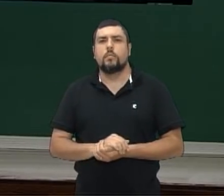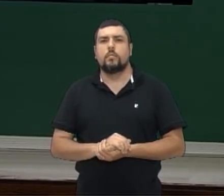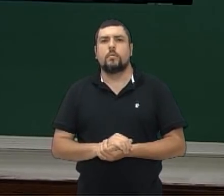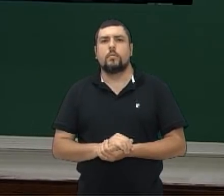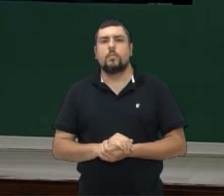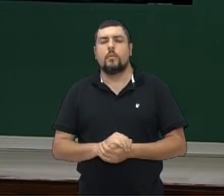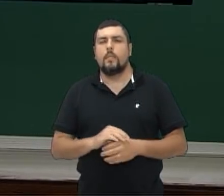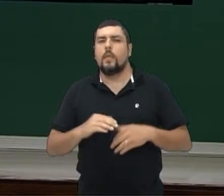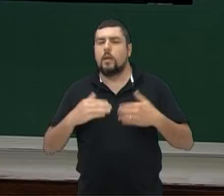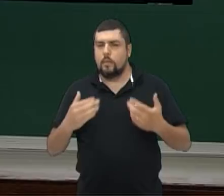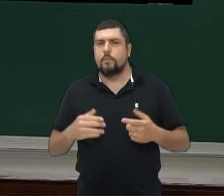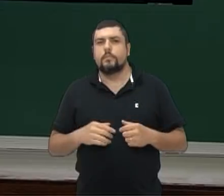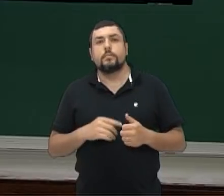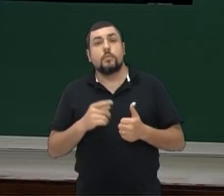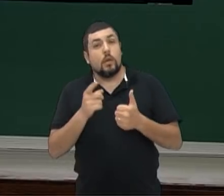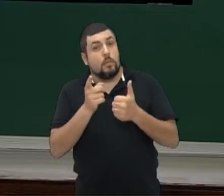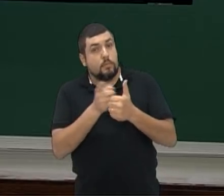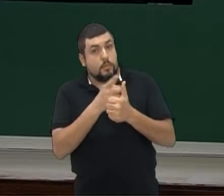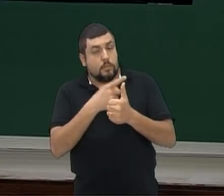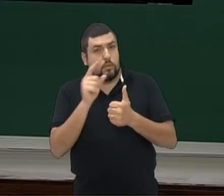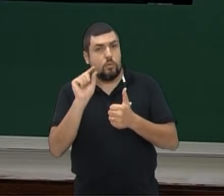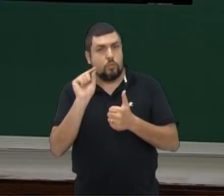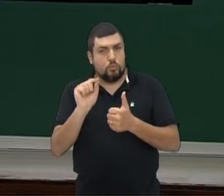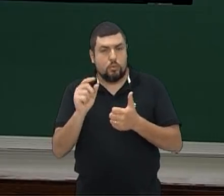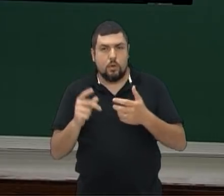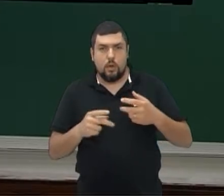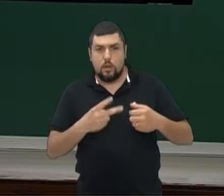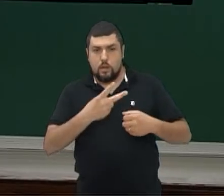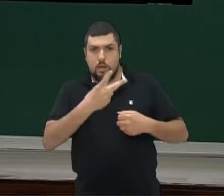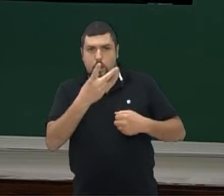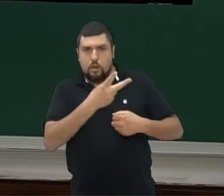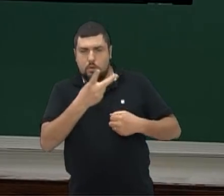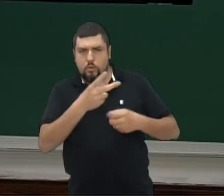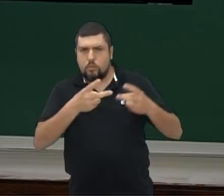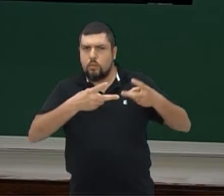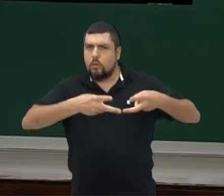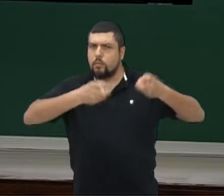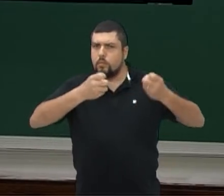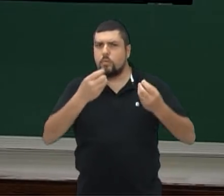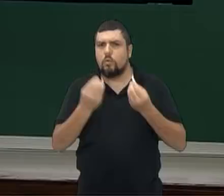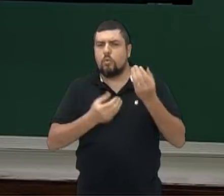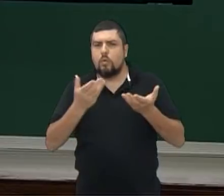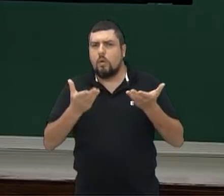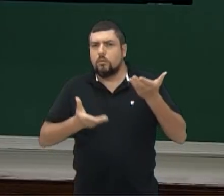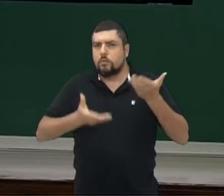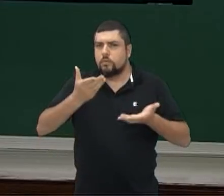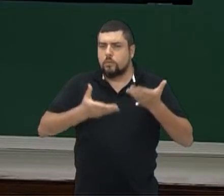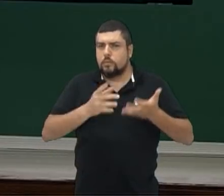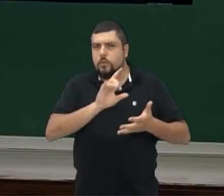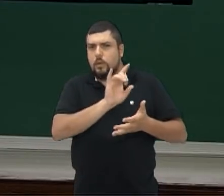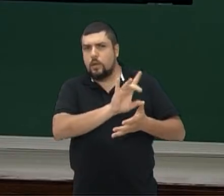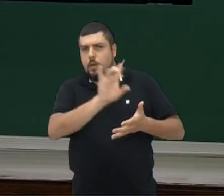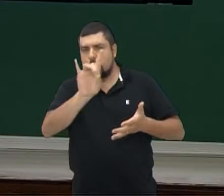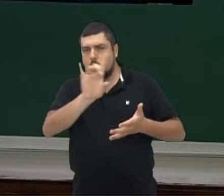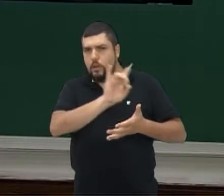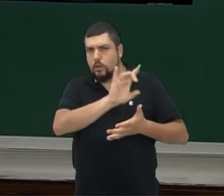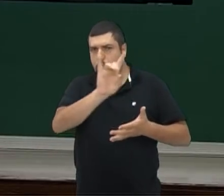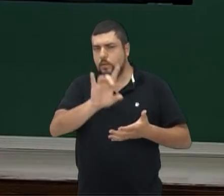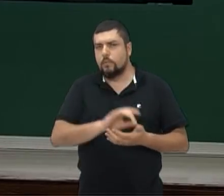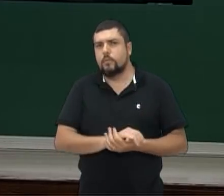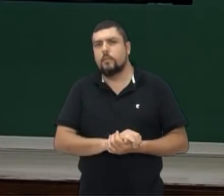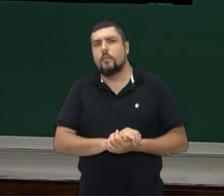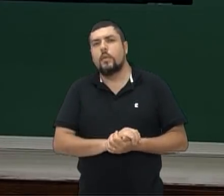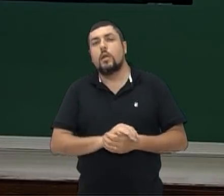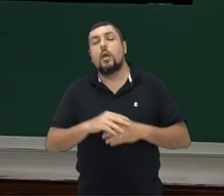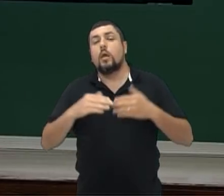vai pegar as duas figuras e vai fazer a identificação da proporção ali de cada uma delas, tá?